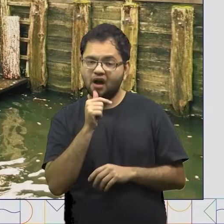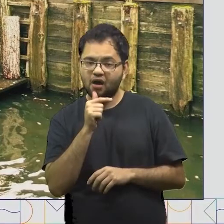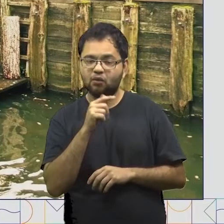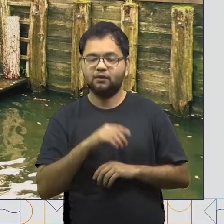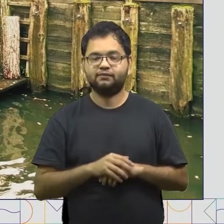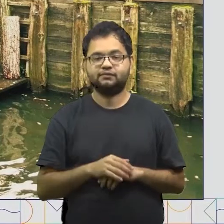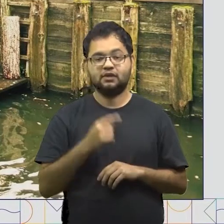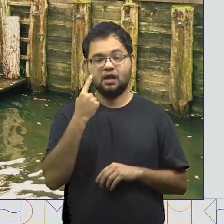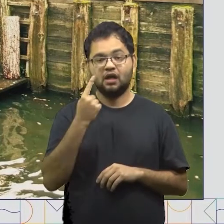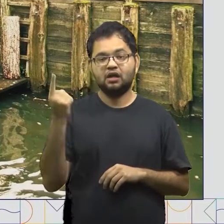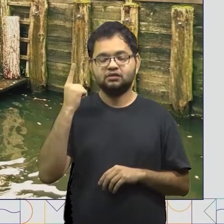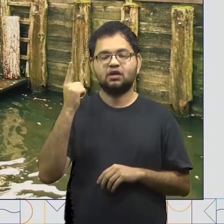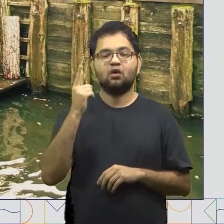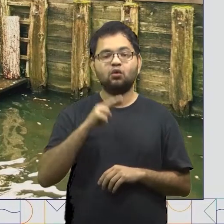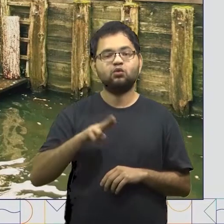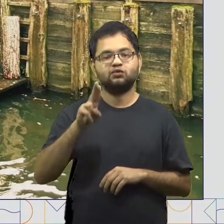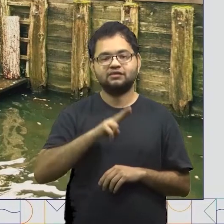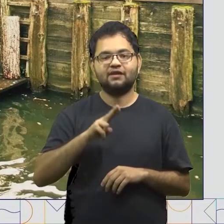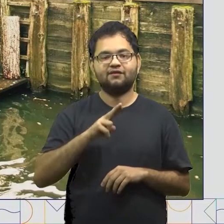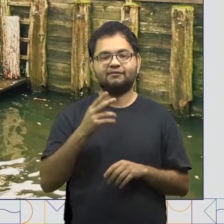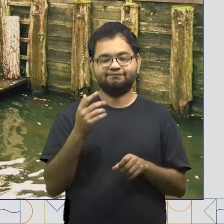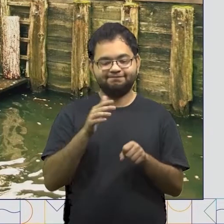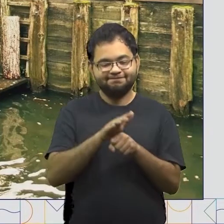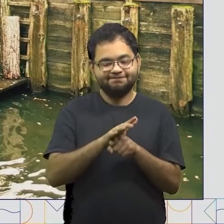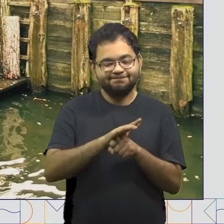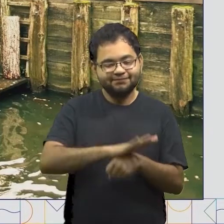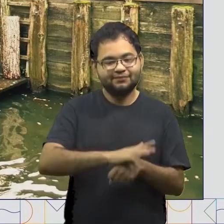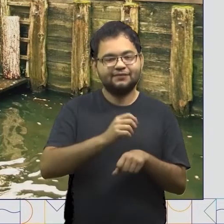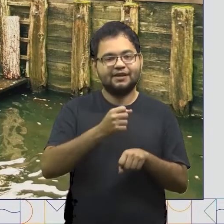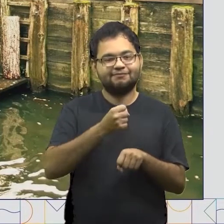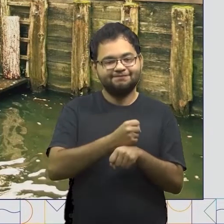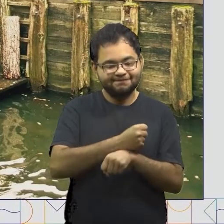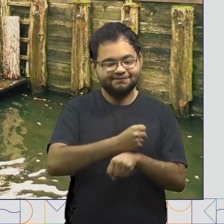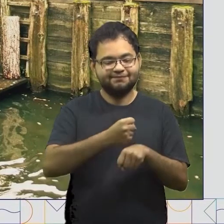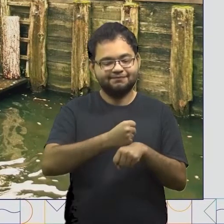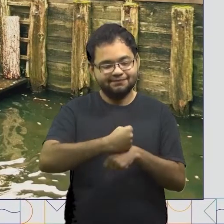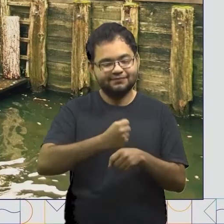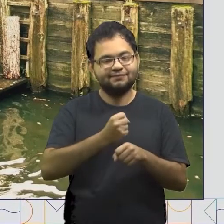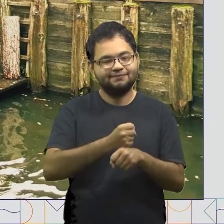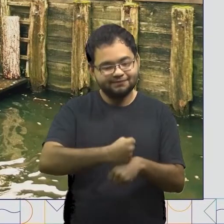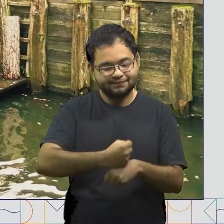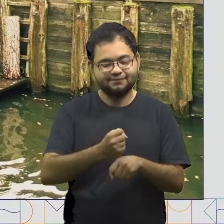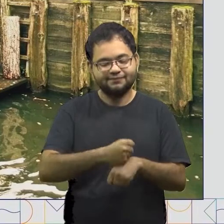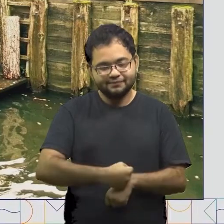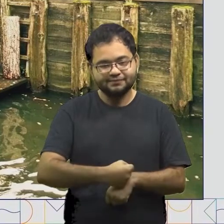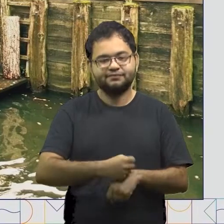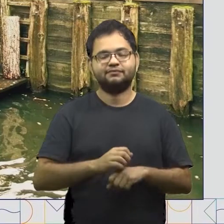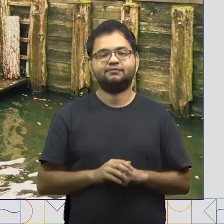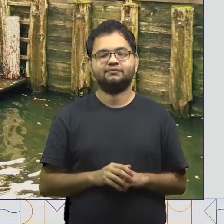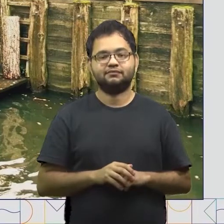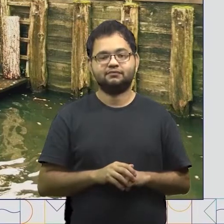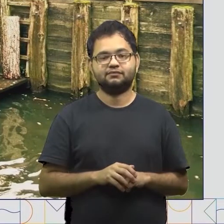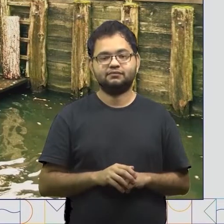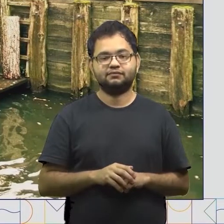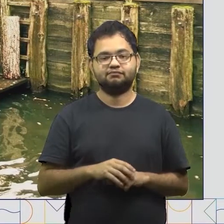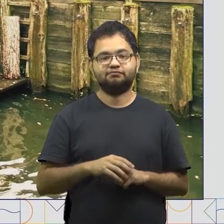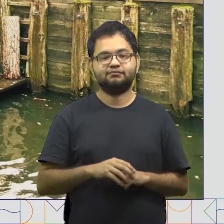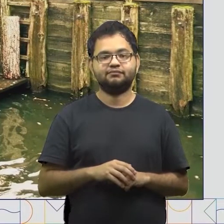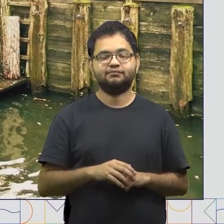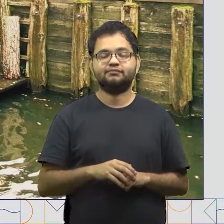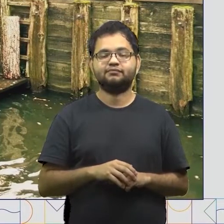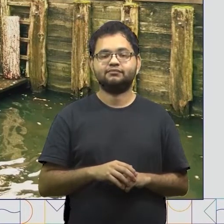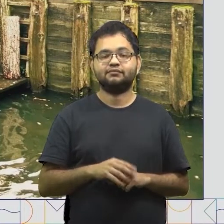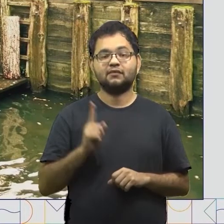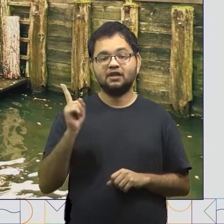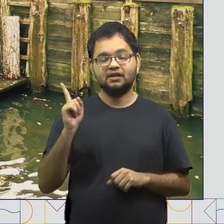Moinho pelo nome está relacionado a morrer e desde a Roma Antiga Esse instrumento é utilizado mas o